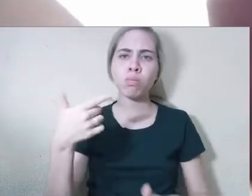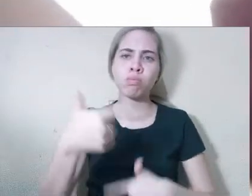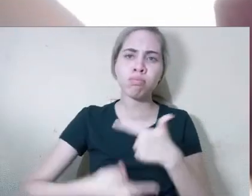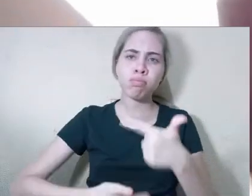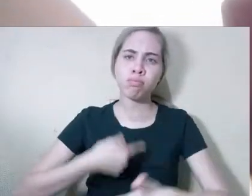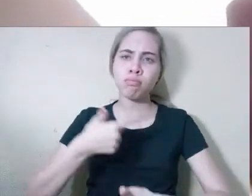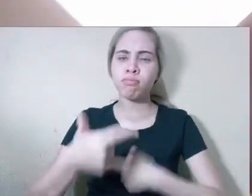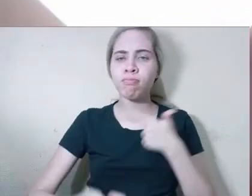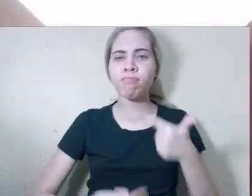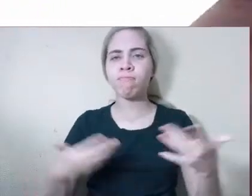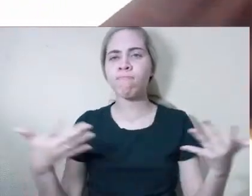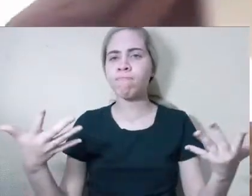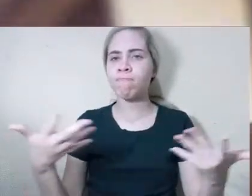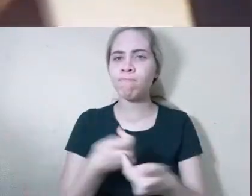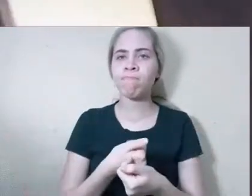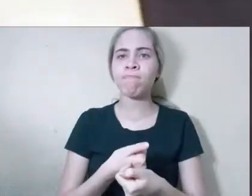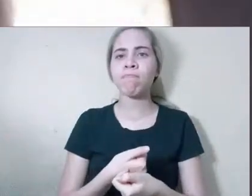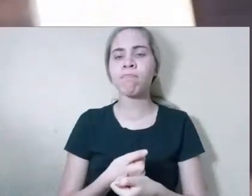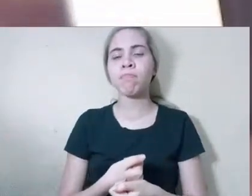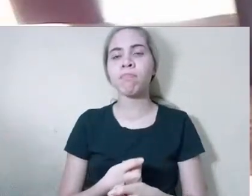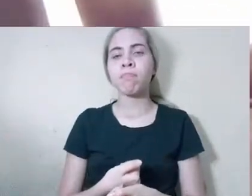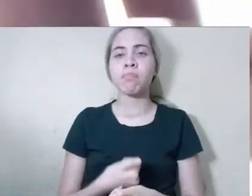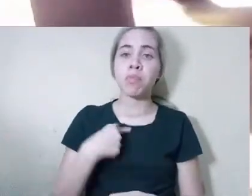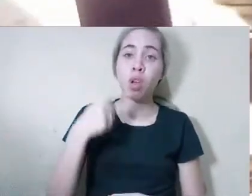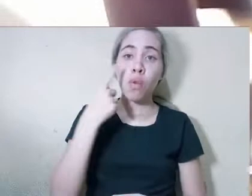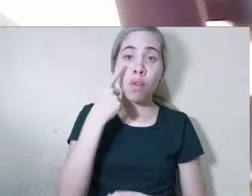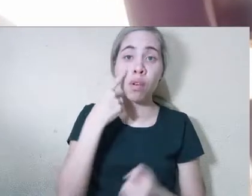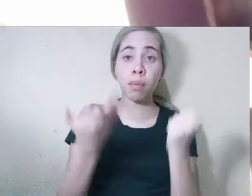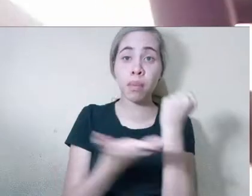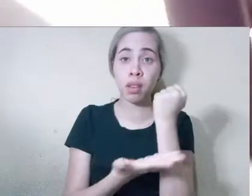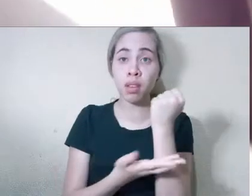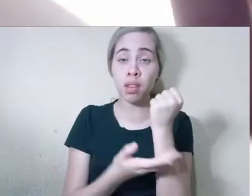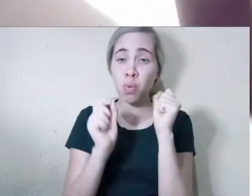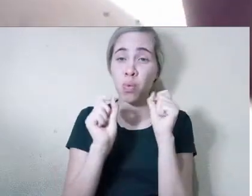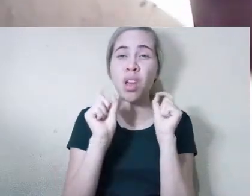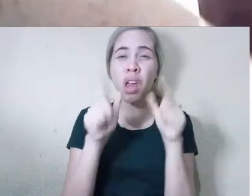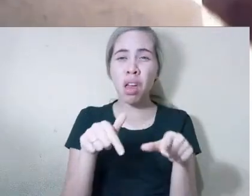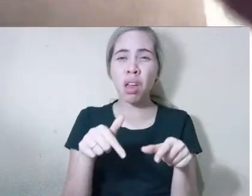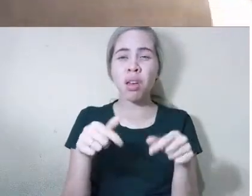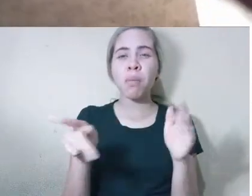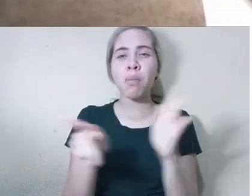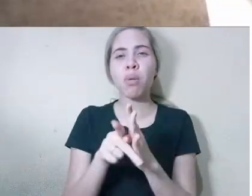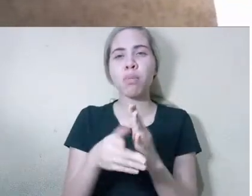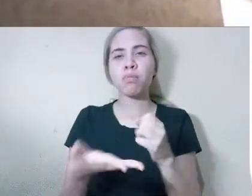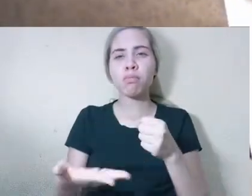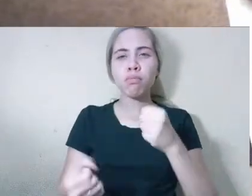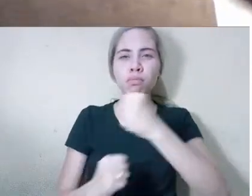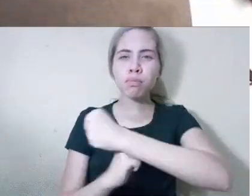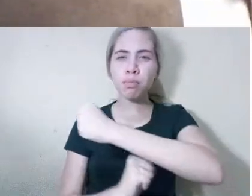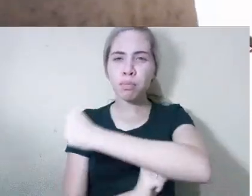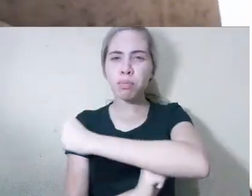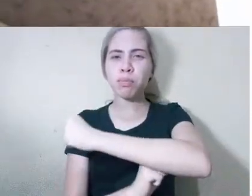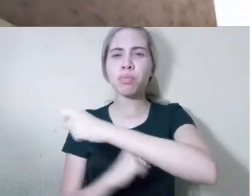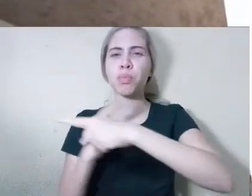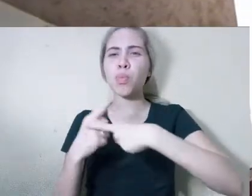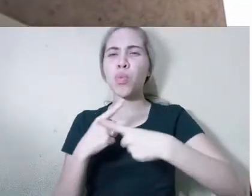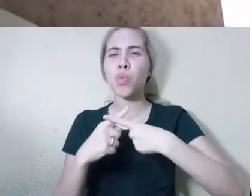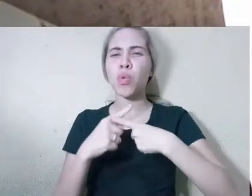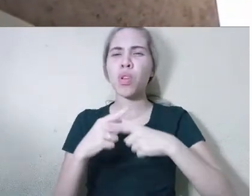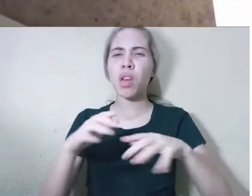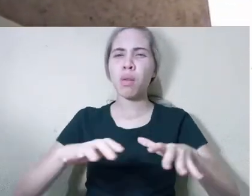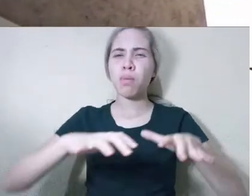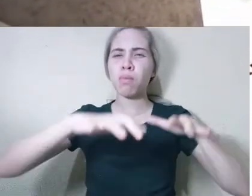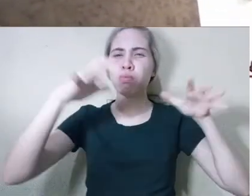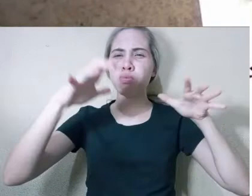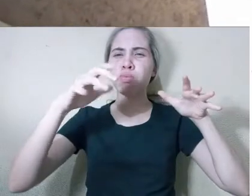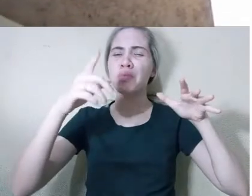trabalho. E essas talas de madeira. Isso aí ia ser a base desse martelete, só que eu achei ela muito alta, né?